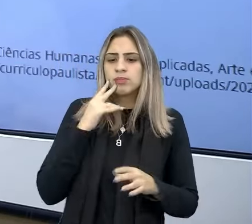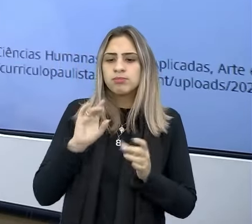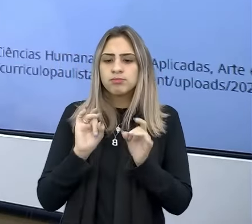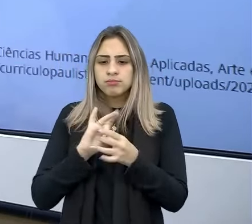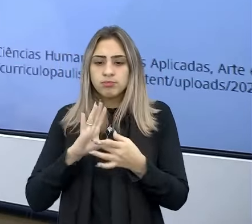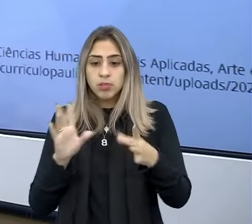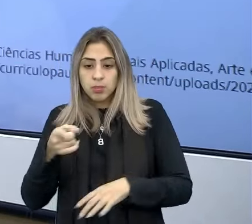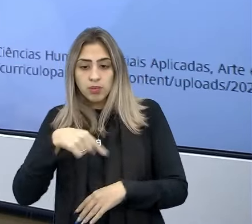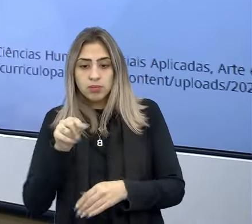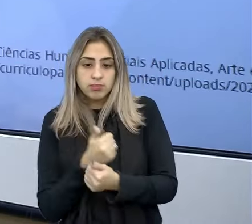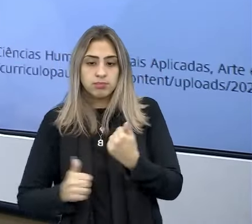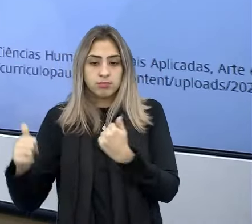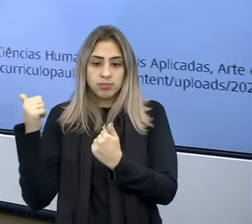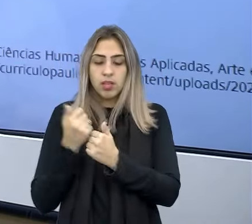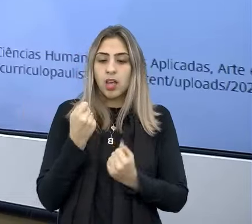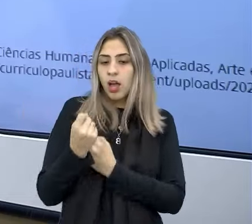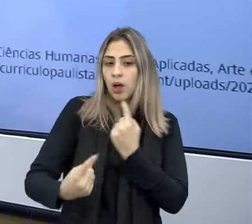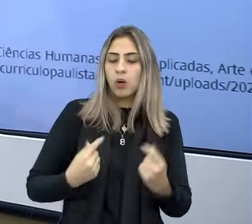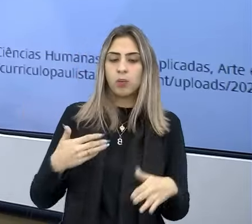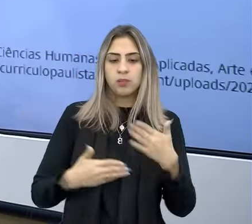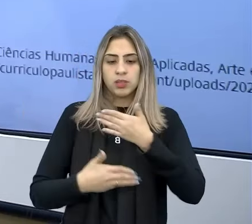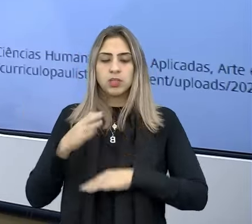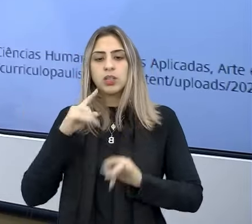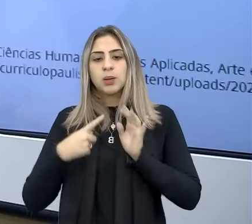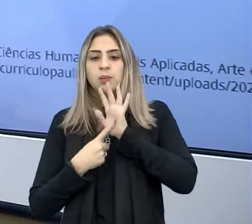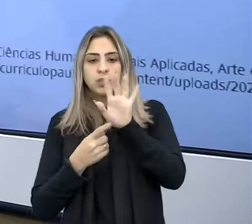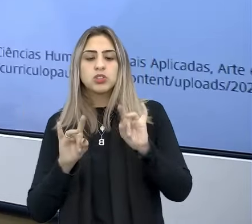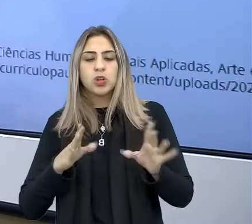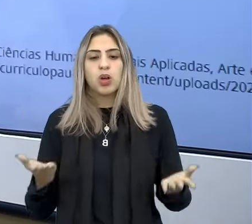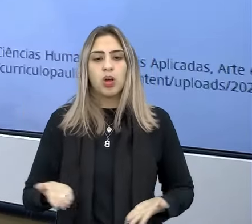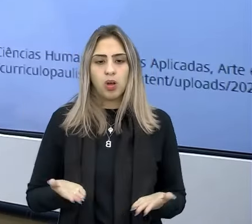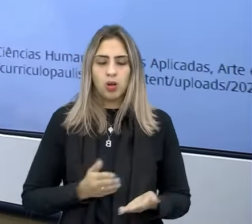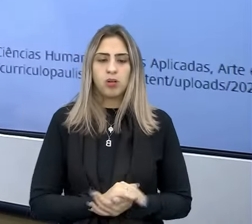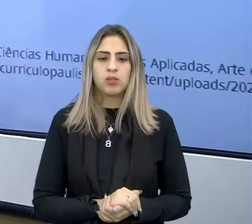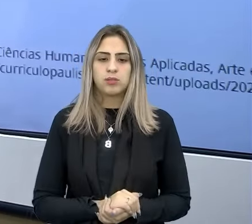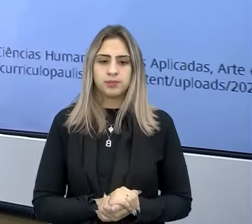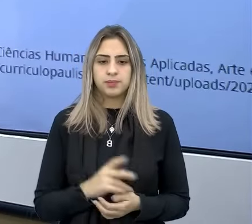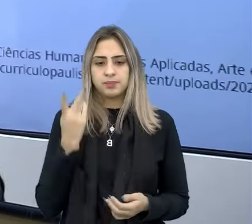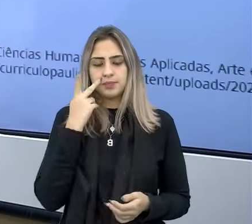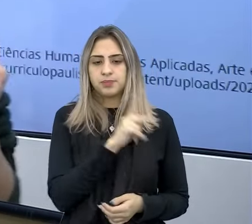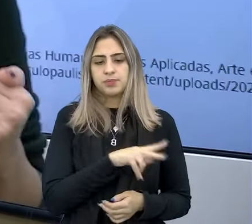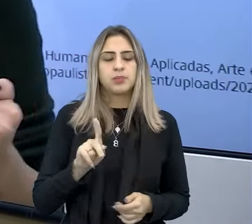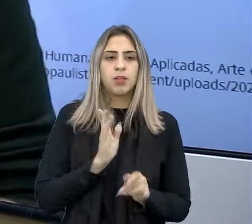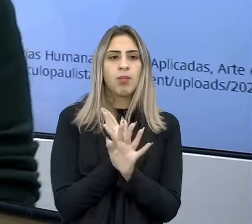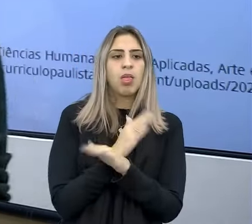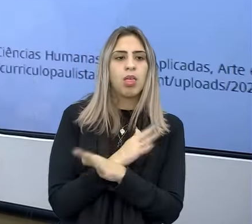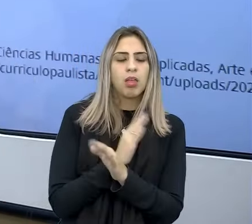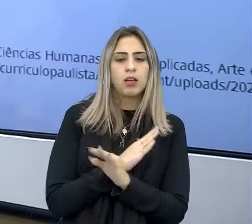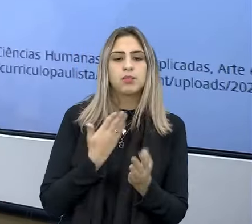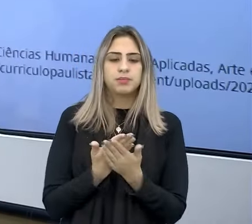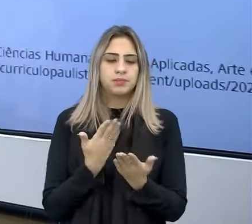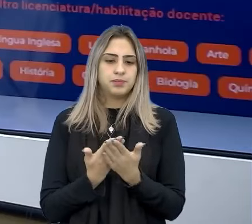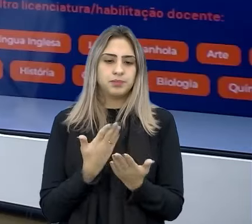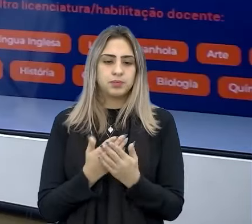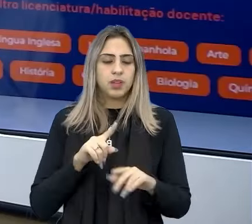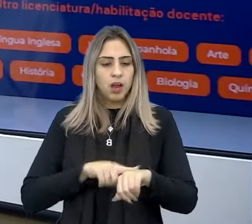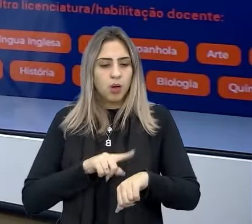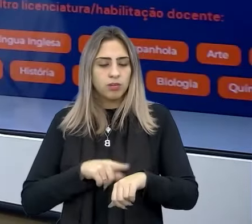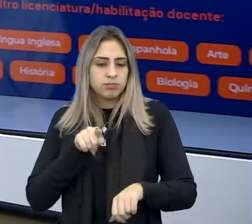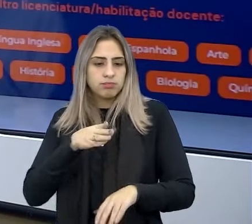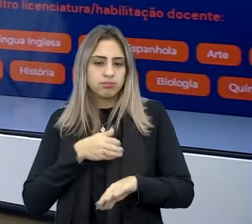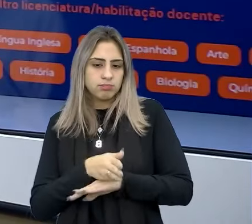para vocês no repositório, algumas telas. Eu queria só mostrar agora a produção rapidinho, para os professores não se perderem aí na hora de acessar o